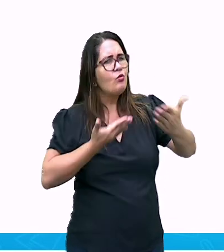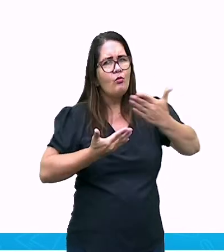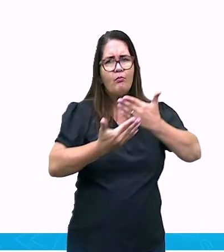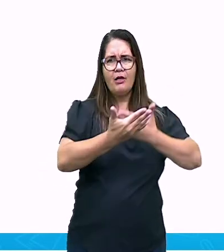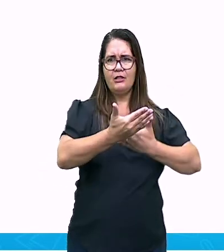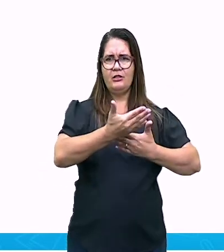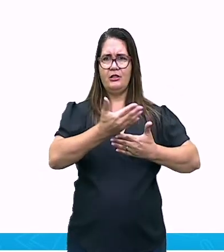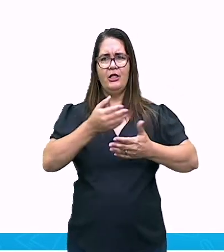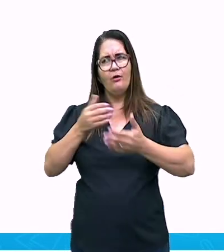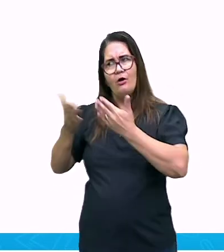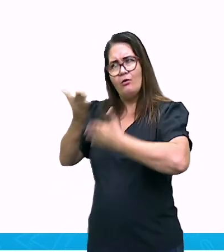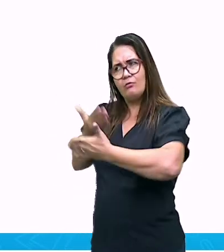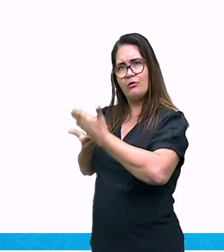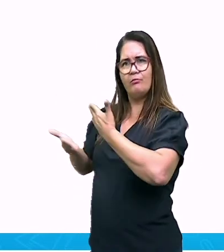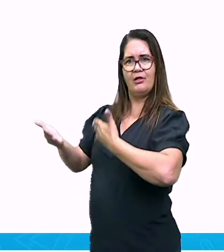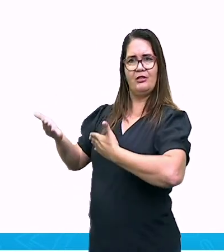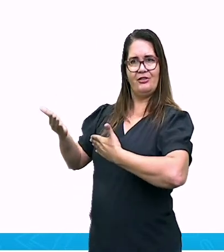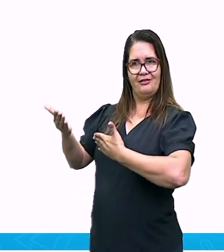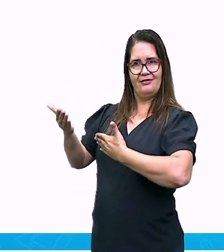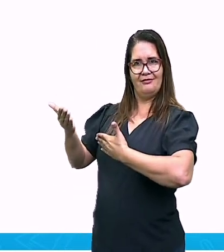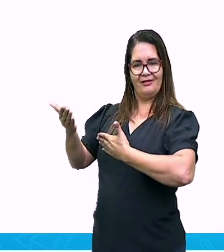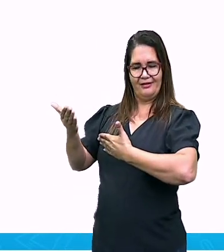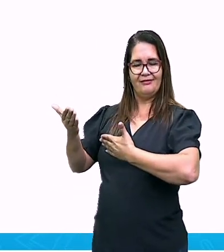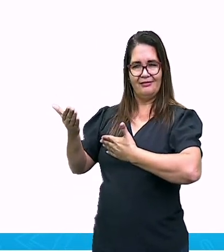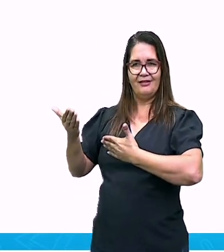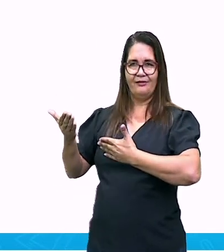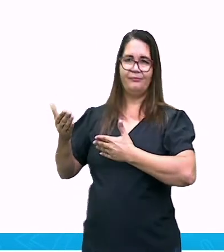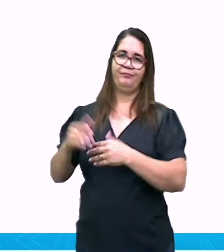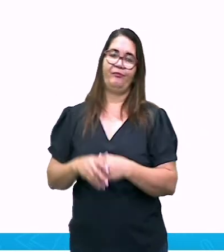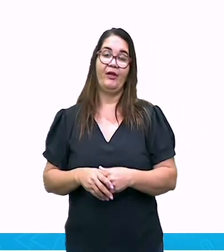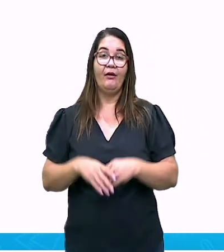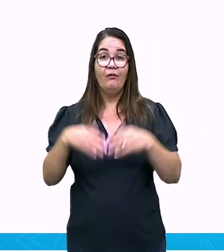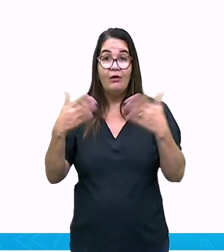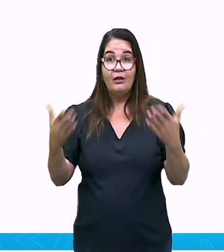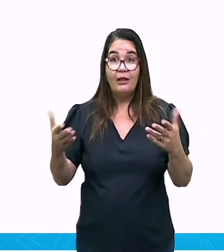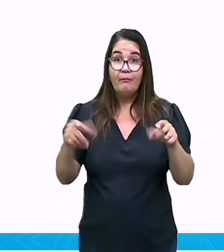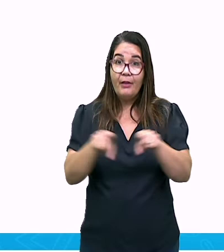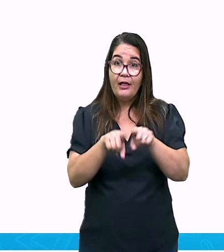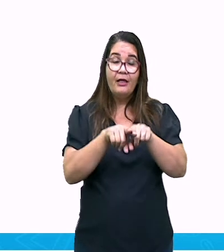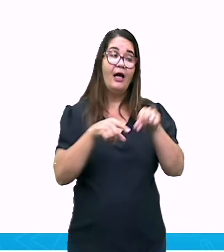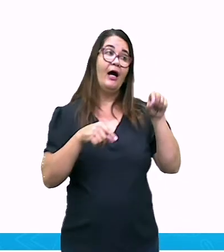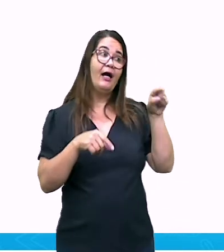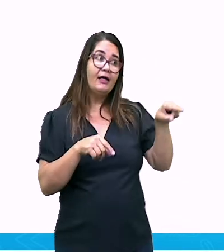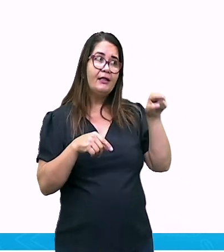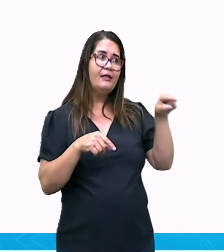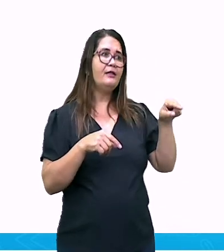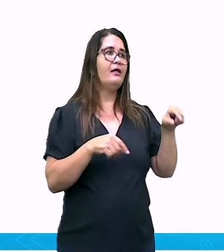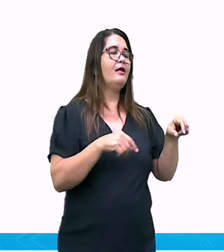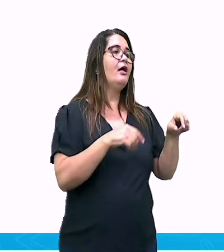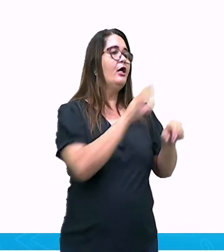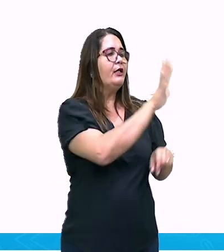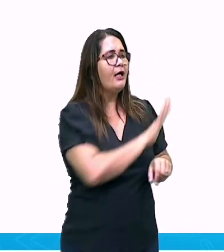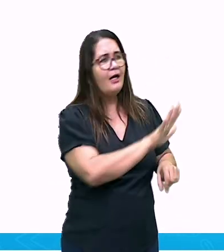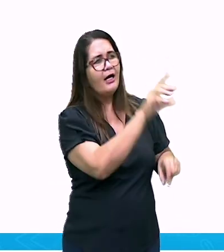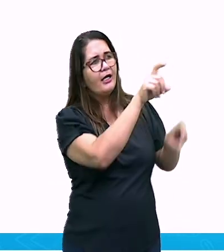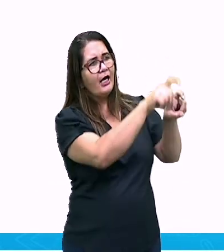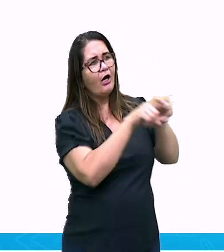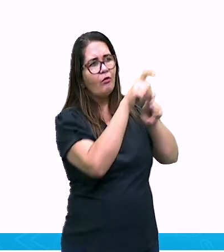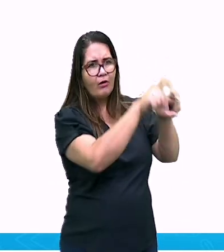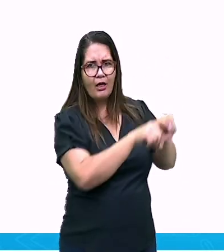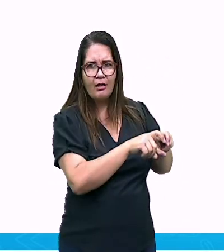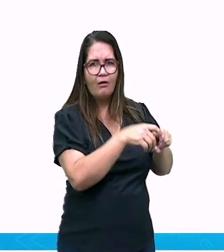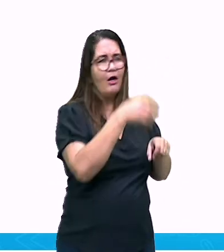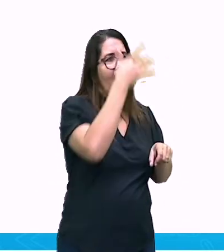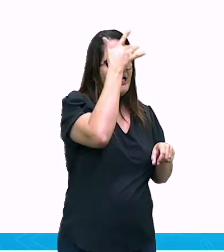falamos, um dependendo do outro. Já no espaço rural, área de baixo adensamento